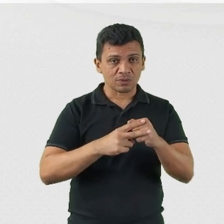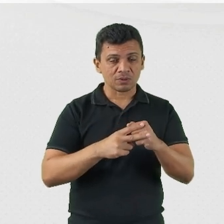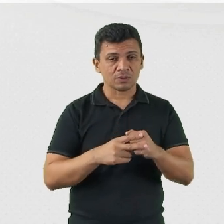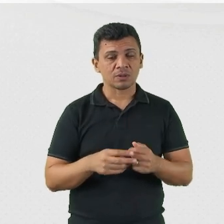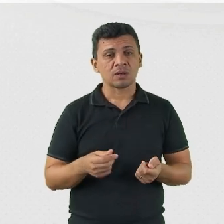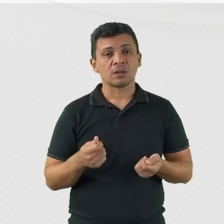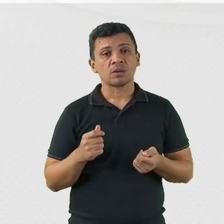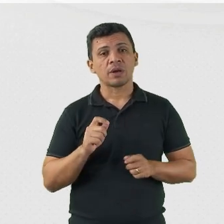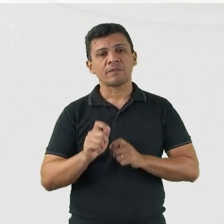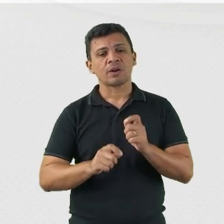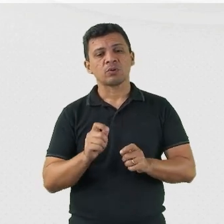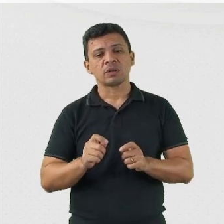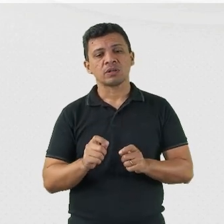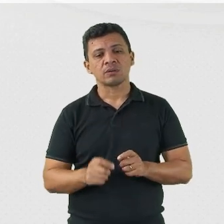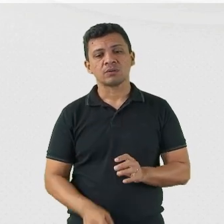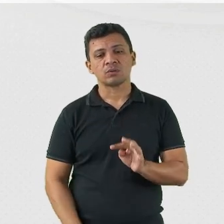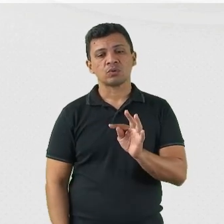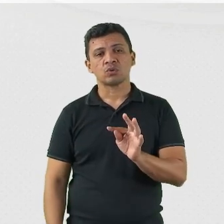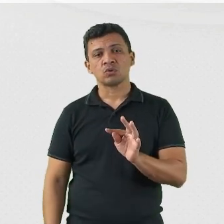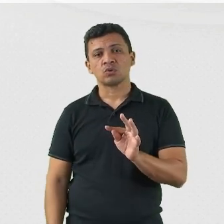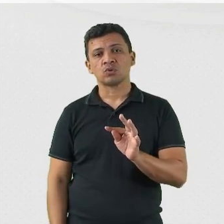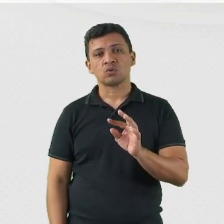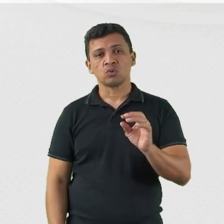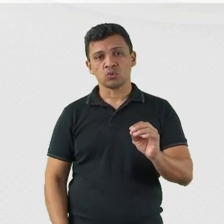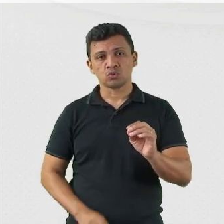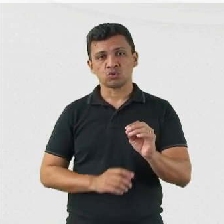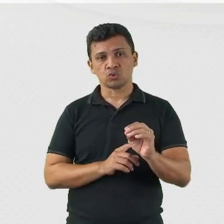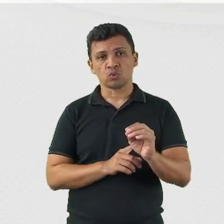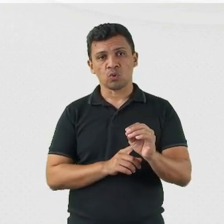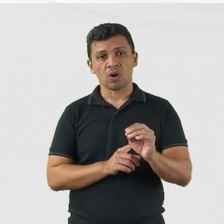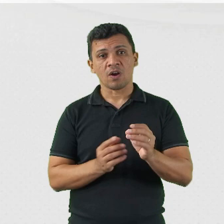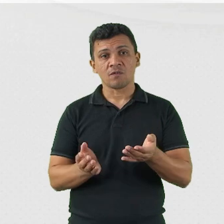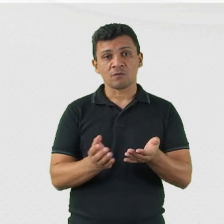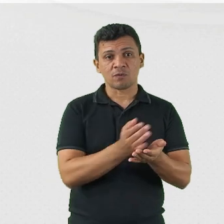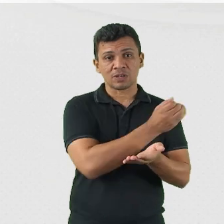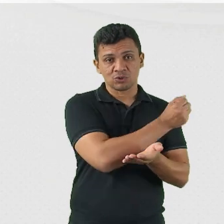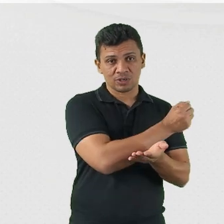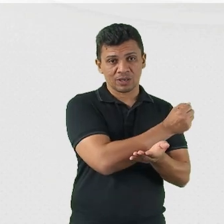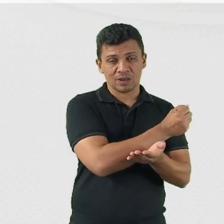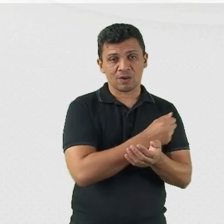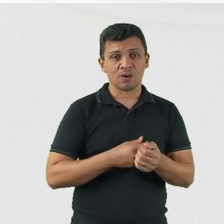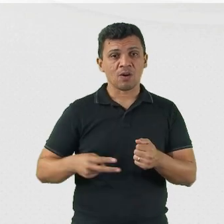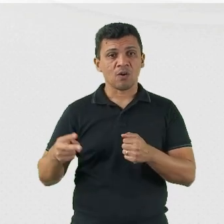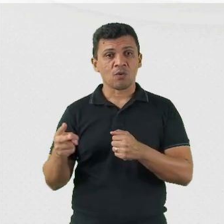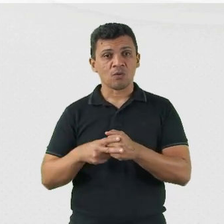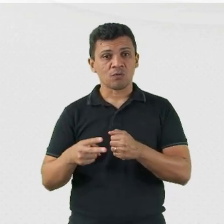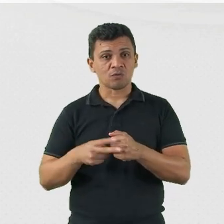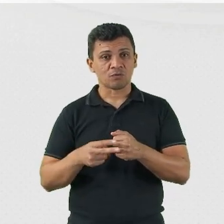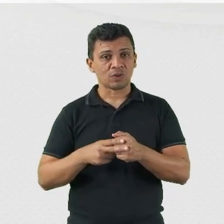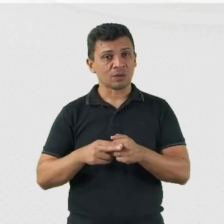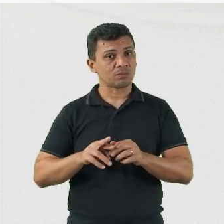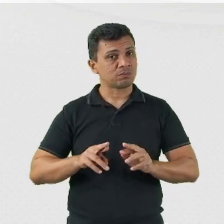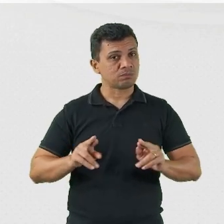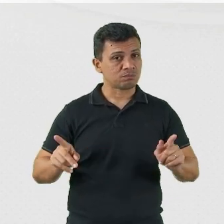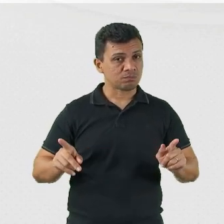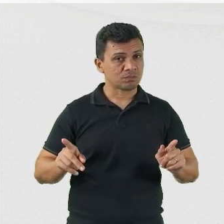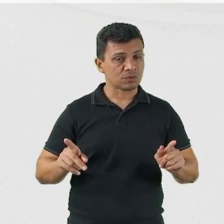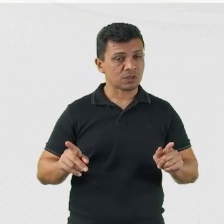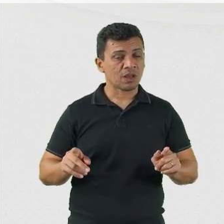vai tirar o to, que serve para indicar que aquele verbo não está conjugado, e você